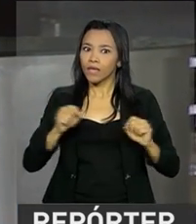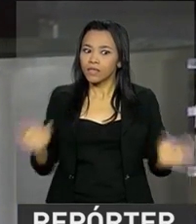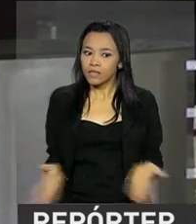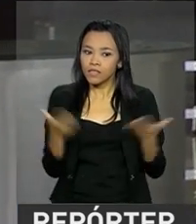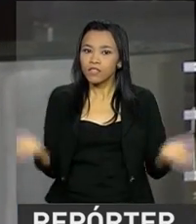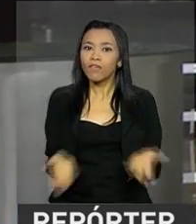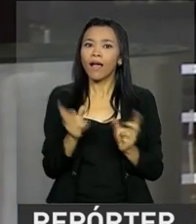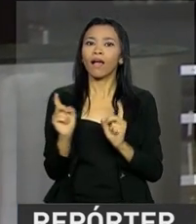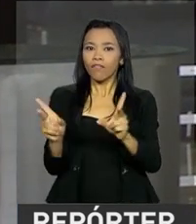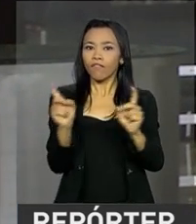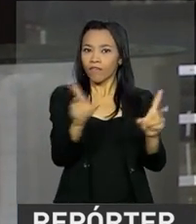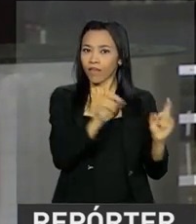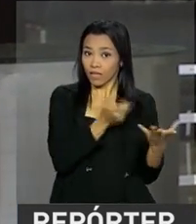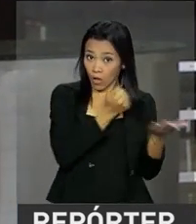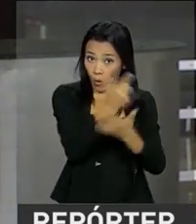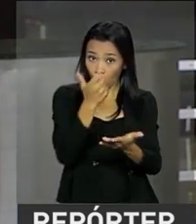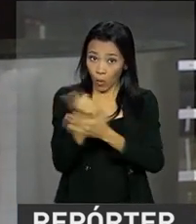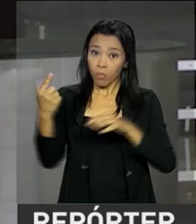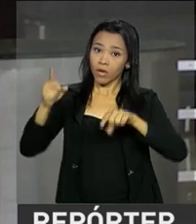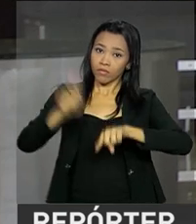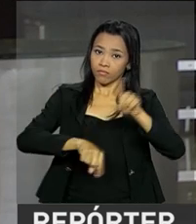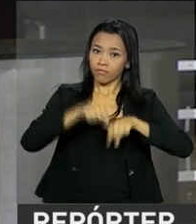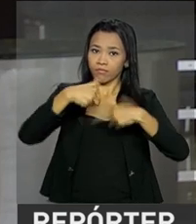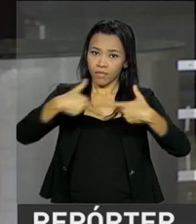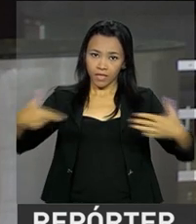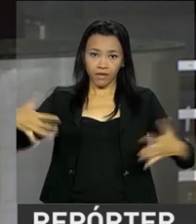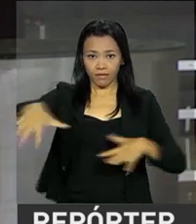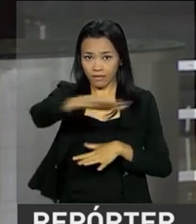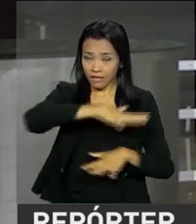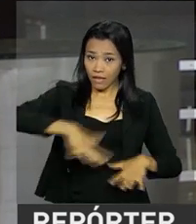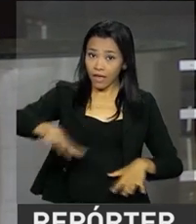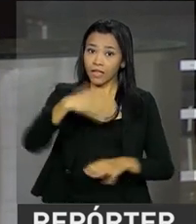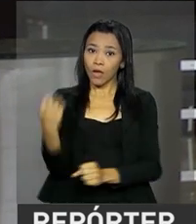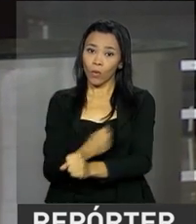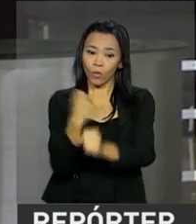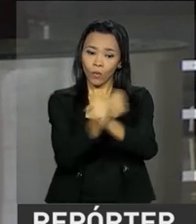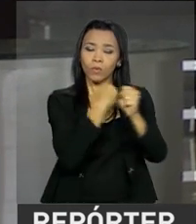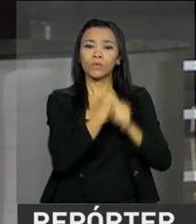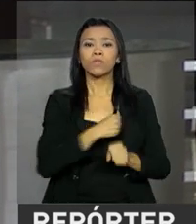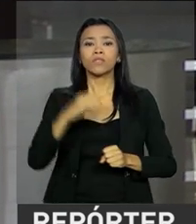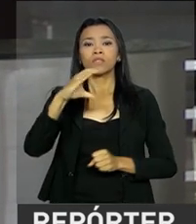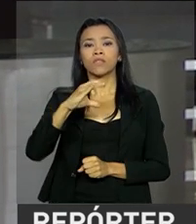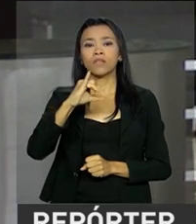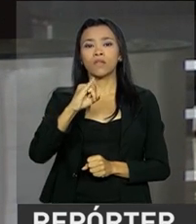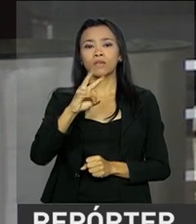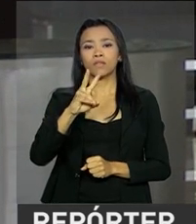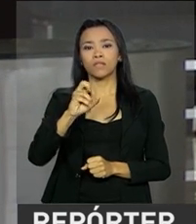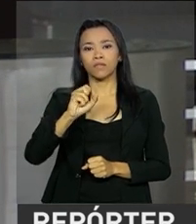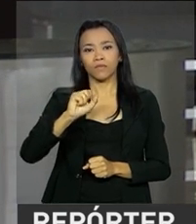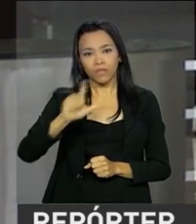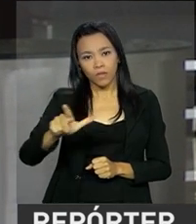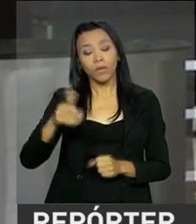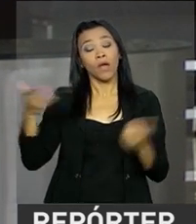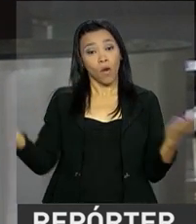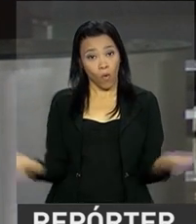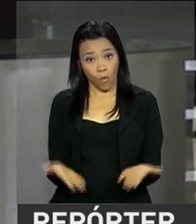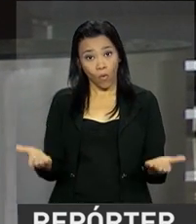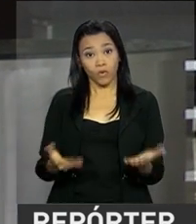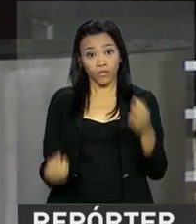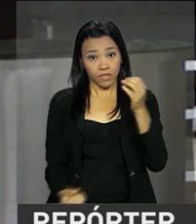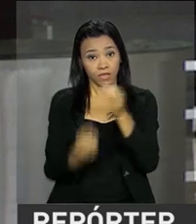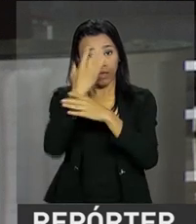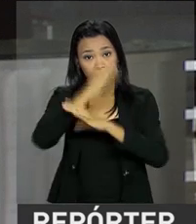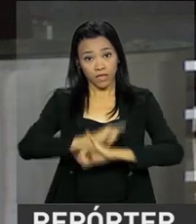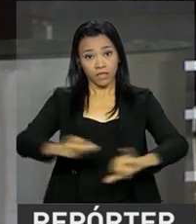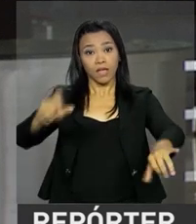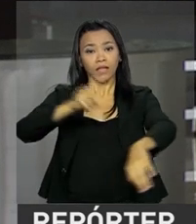e a indústria ligados à construção civil. Esse lançamento do cartão ele acontece hoje aqui no Palácio do Planalto a partir